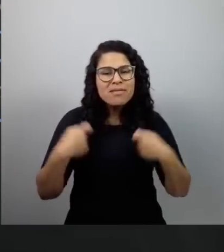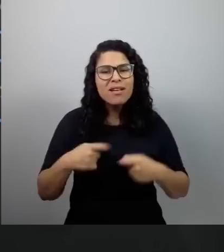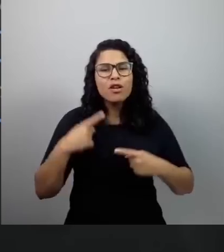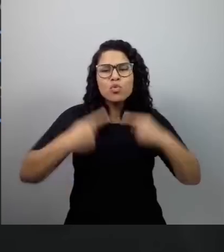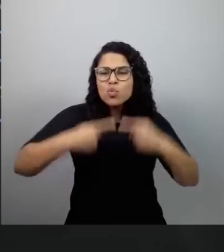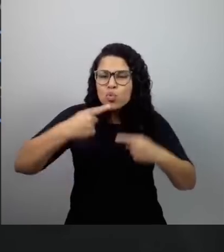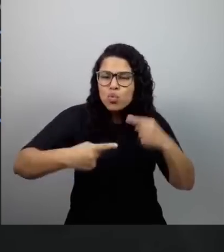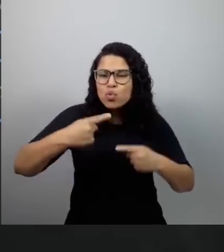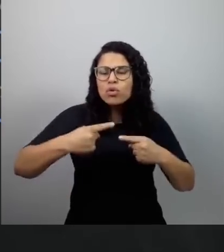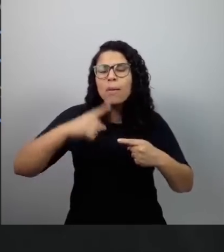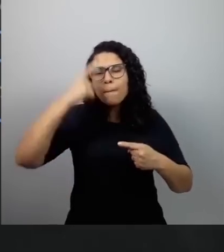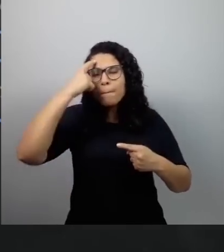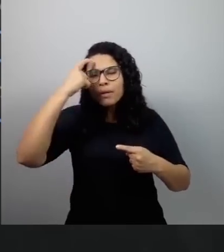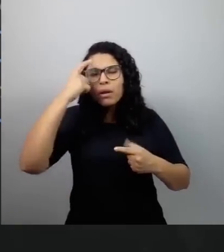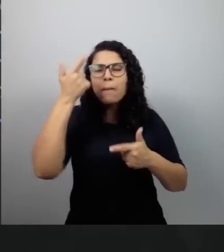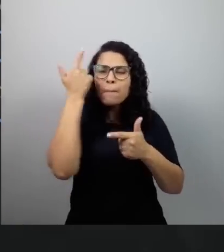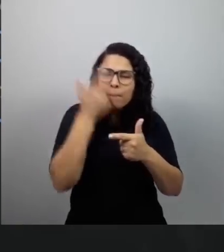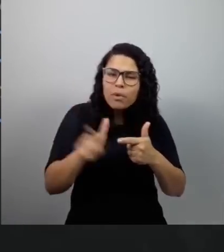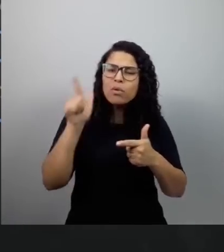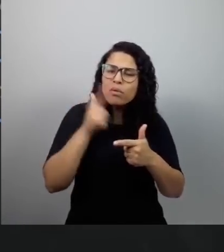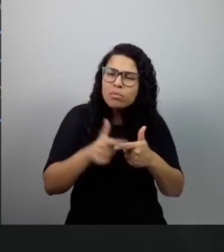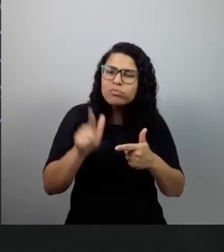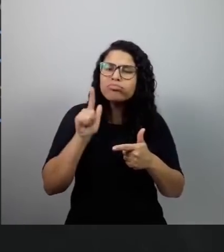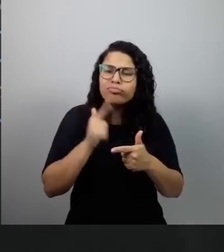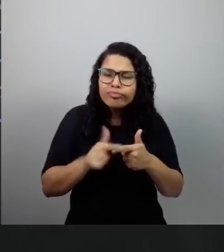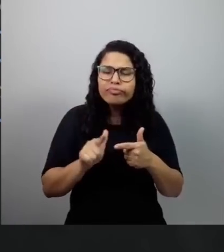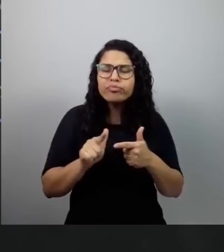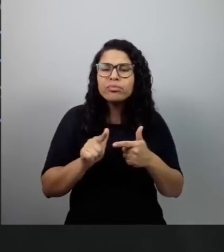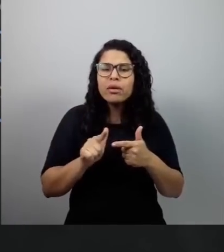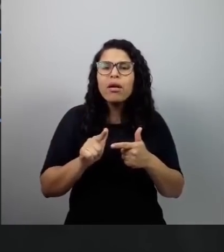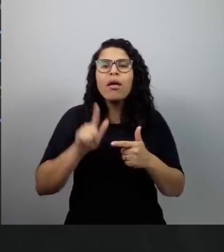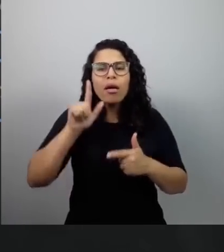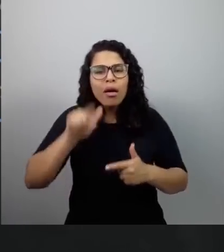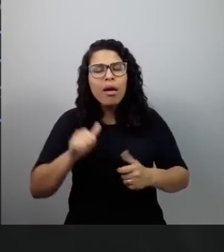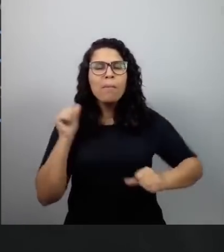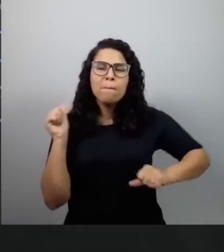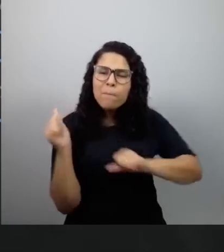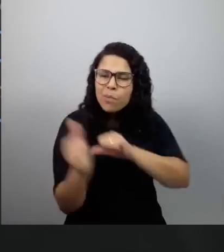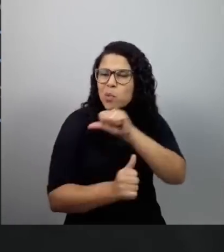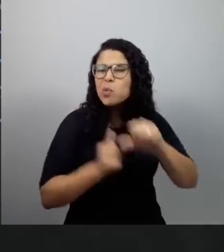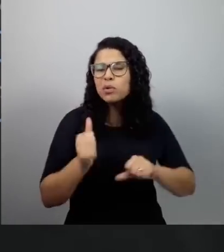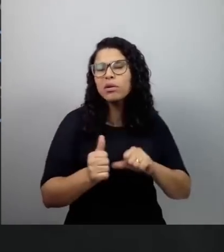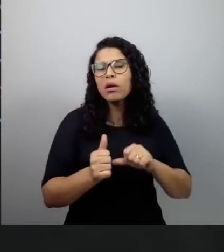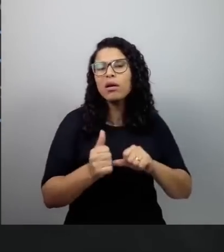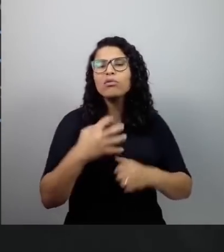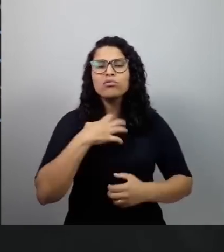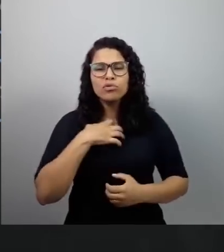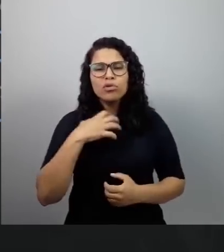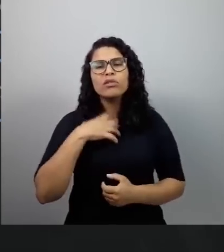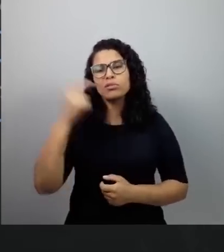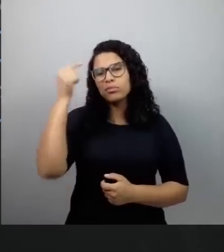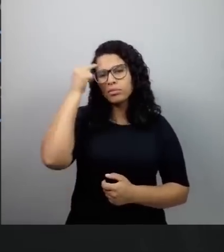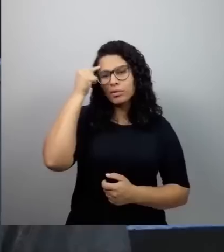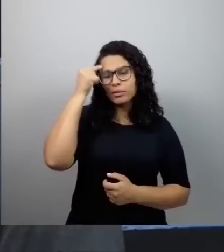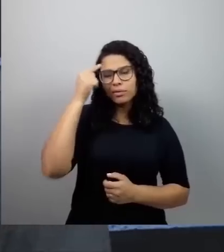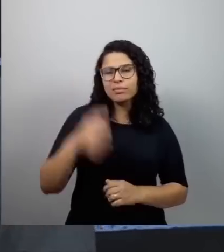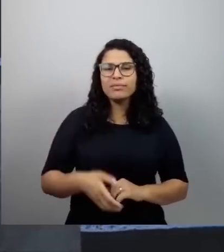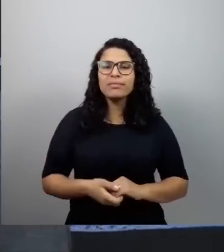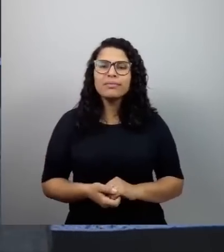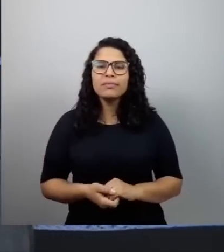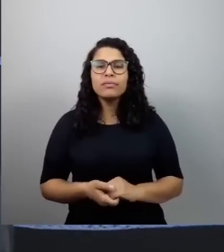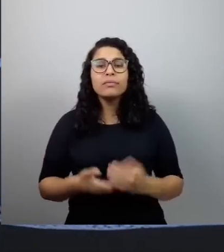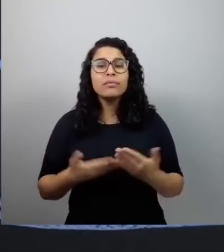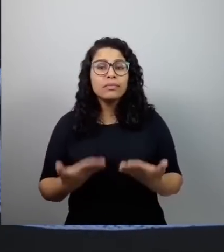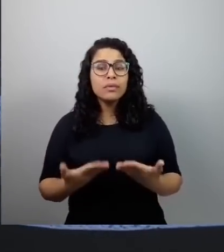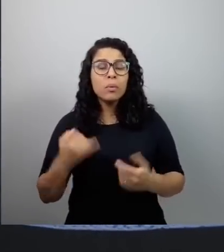sempre pensada como um problema, né? Pensada como algo que a gente tem que superar e buscar enfrentar, certo? Uma coisa